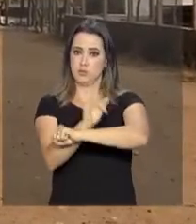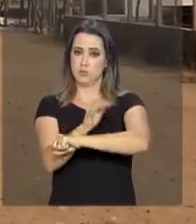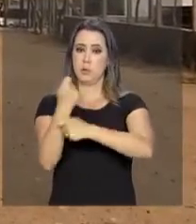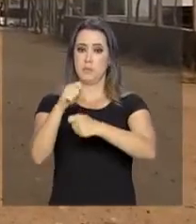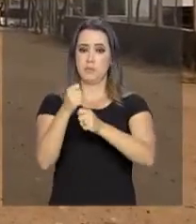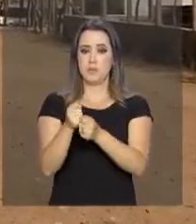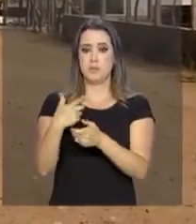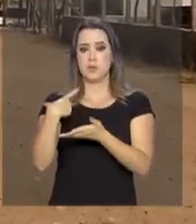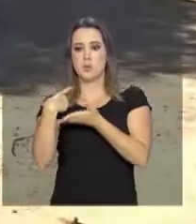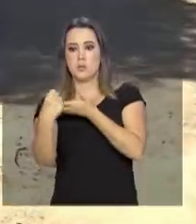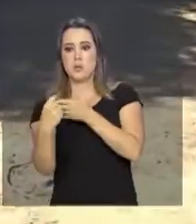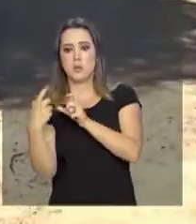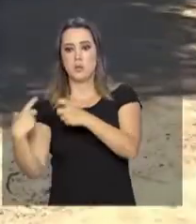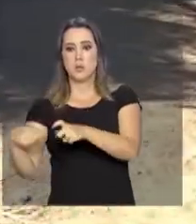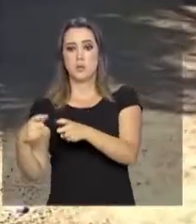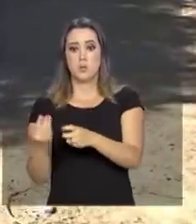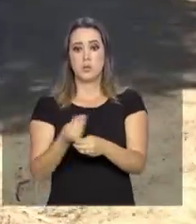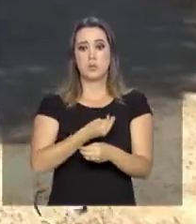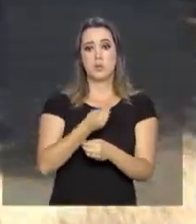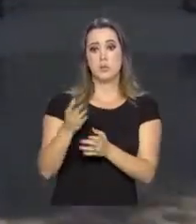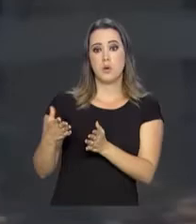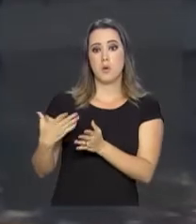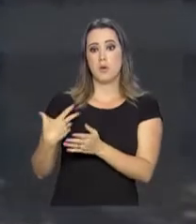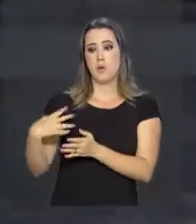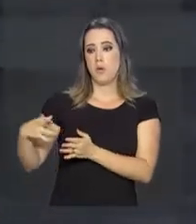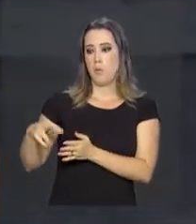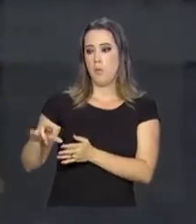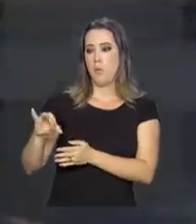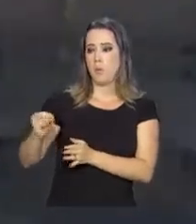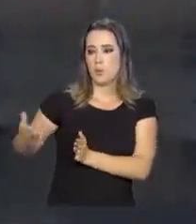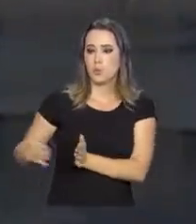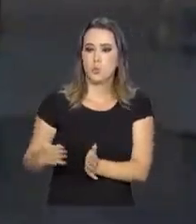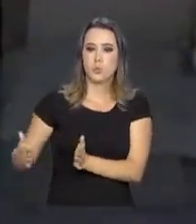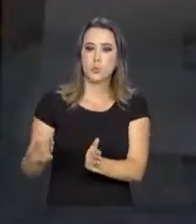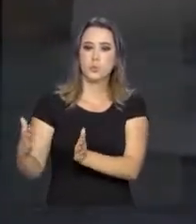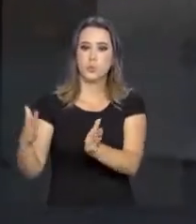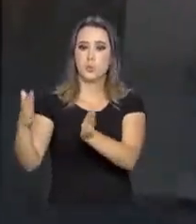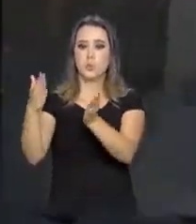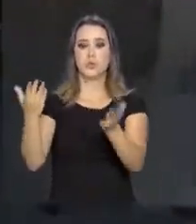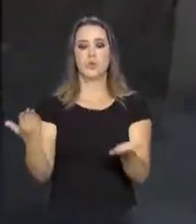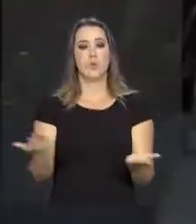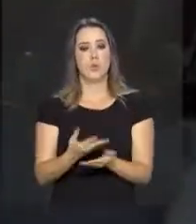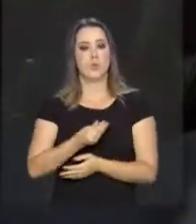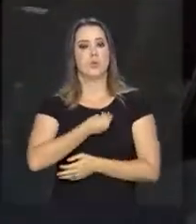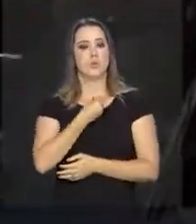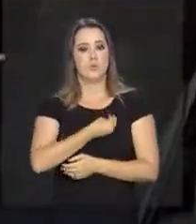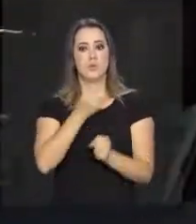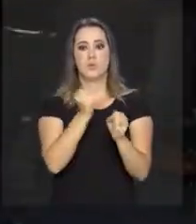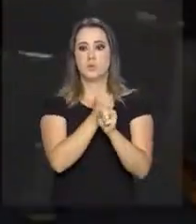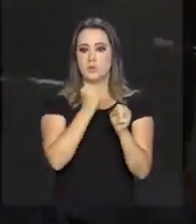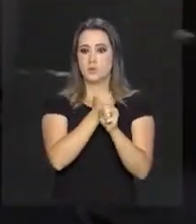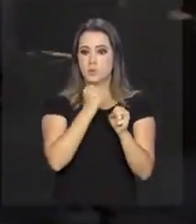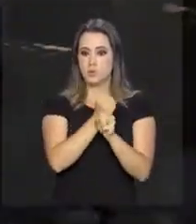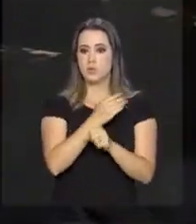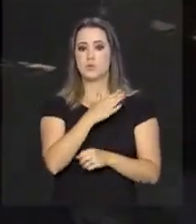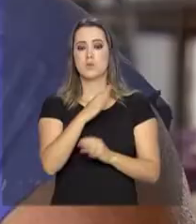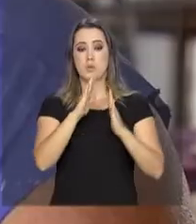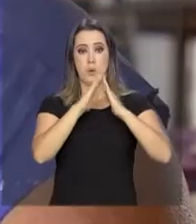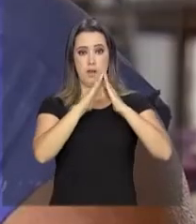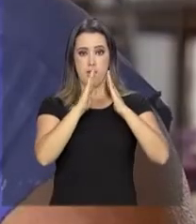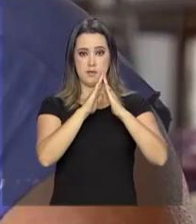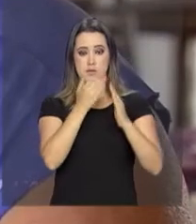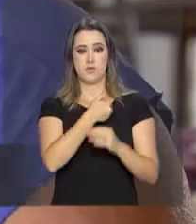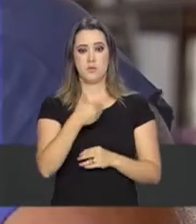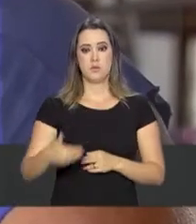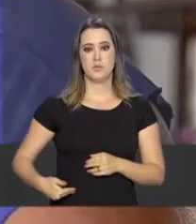do lote onde vivia para deixar o rio passar pelo terreno. Hoje, mora numa casa construída pelo governo federal.